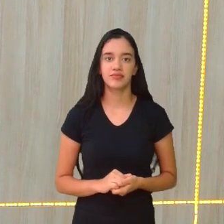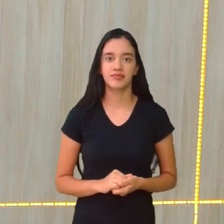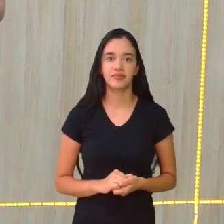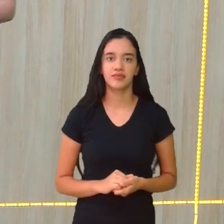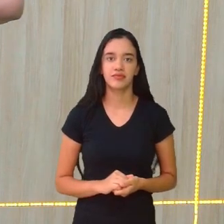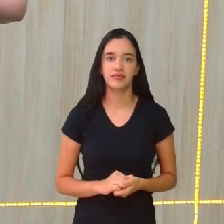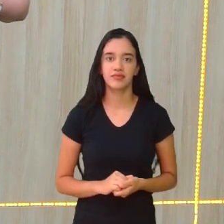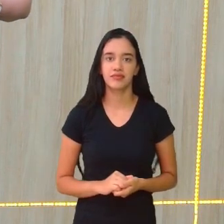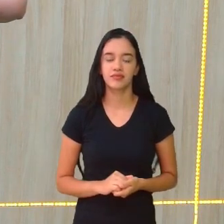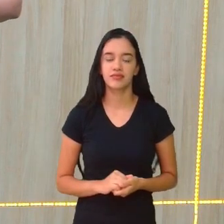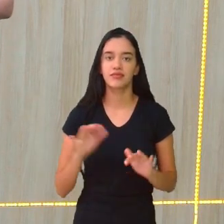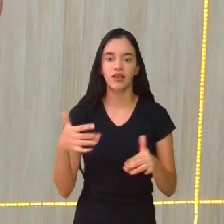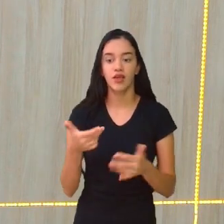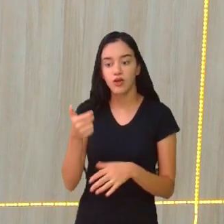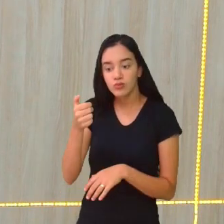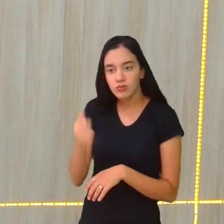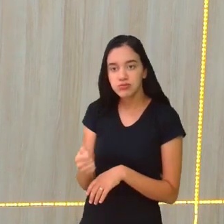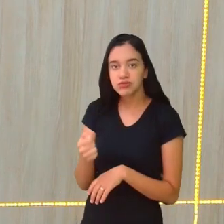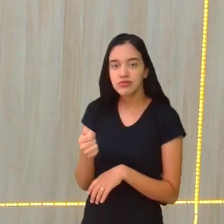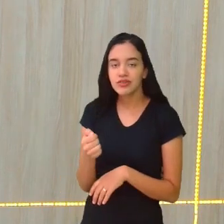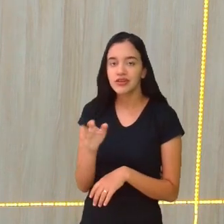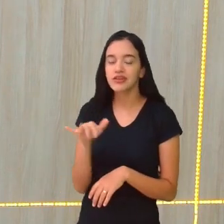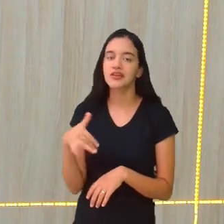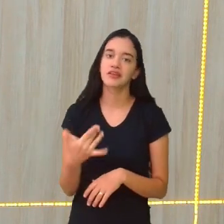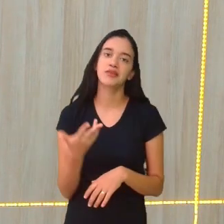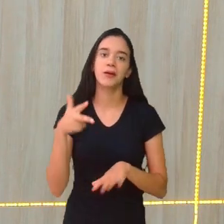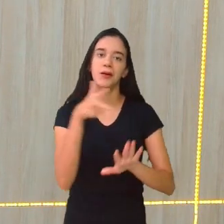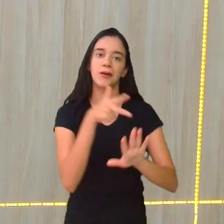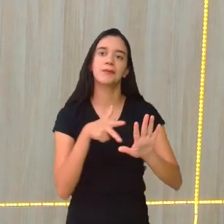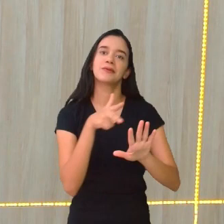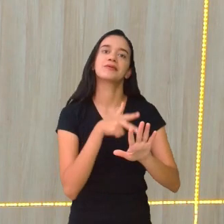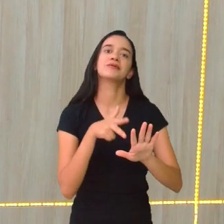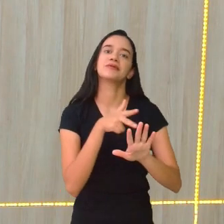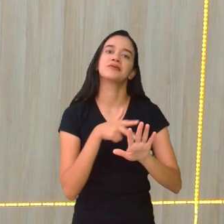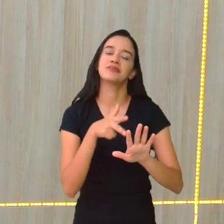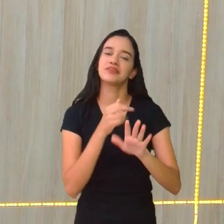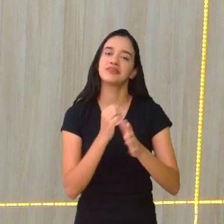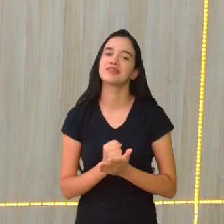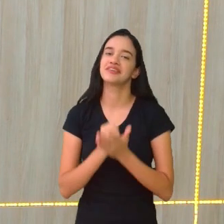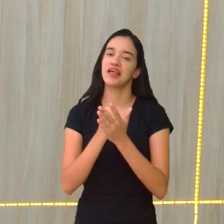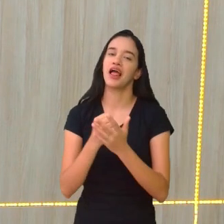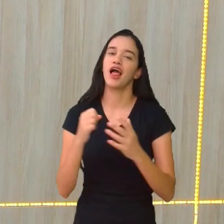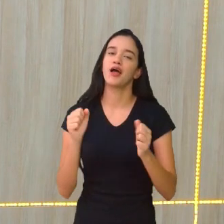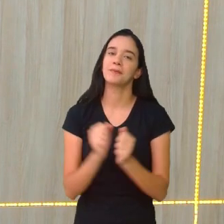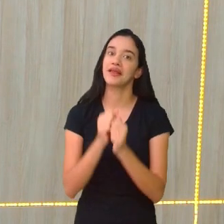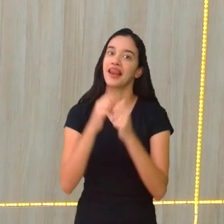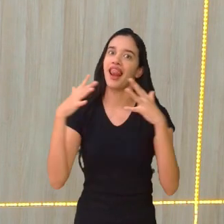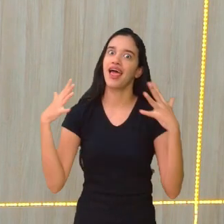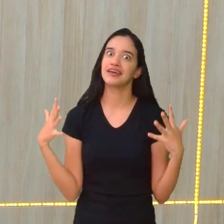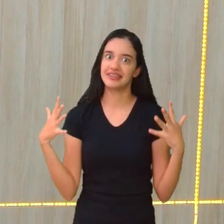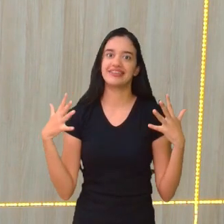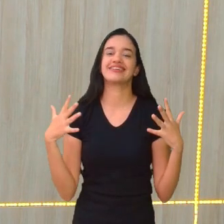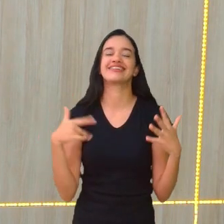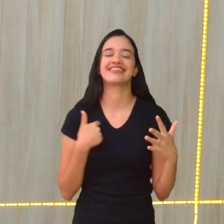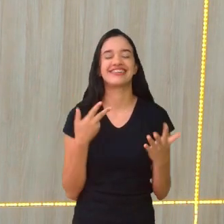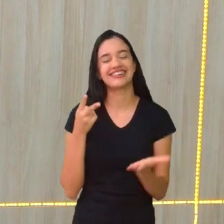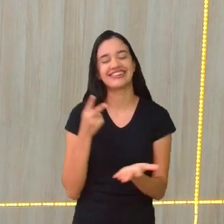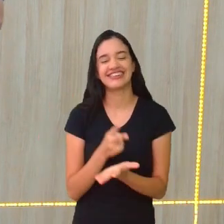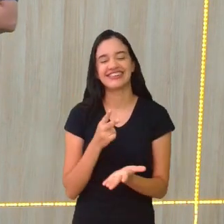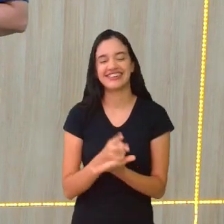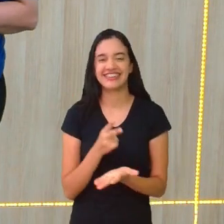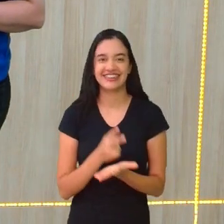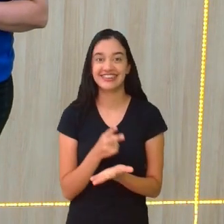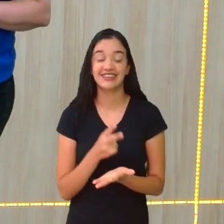O passador não passa? Cleitinho aí faz aquele milagre, aquela mágica de sempre, não é,